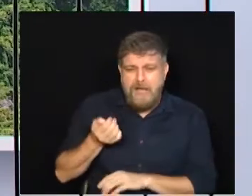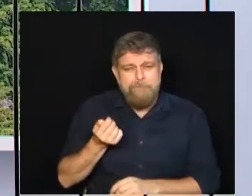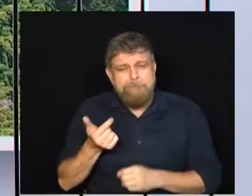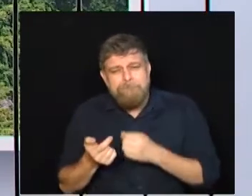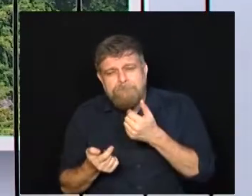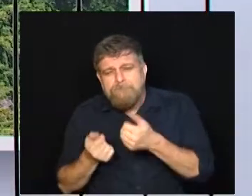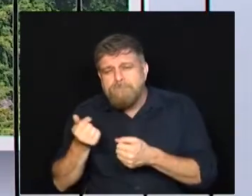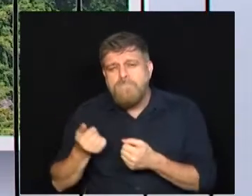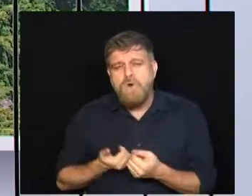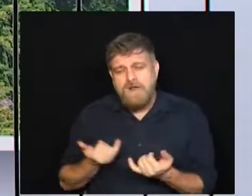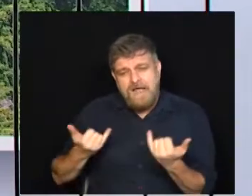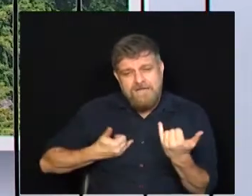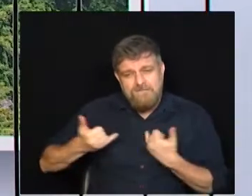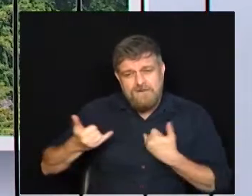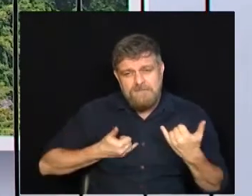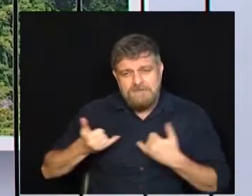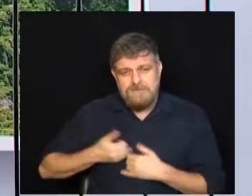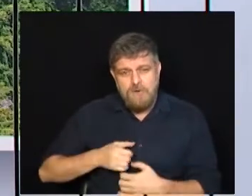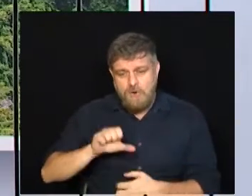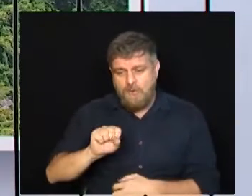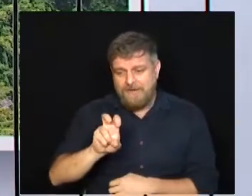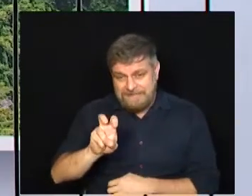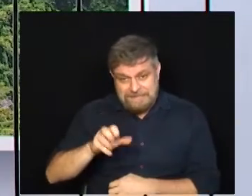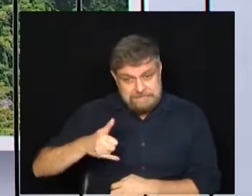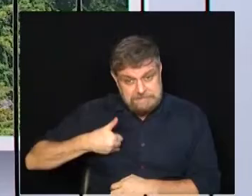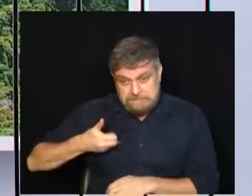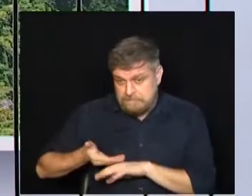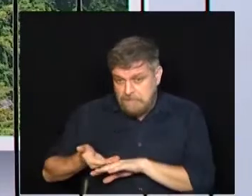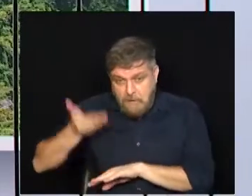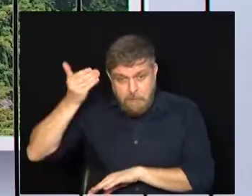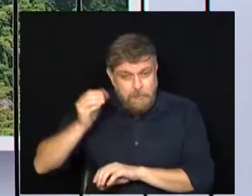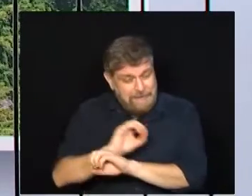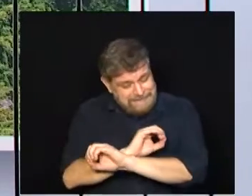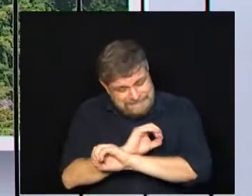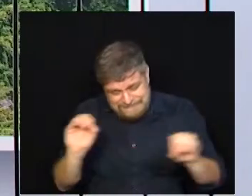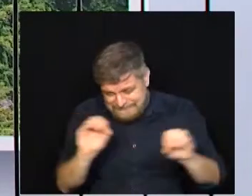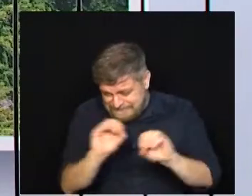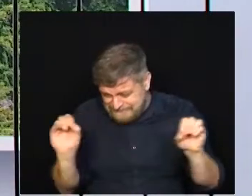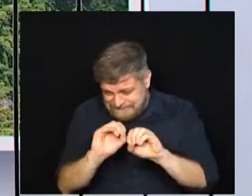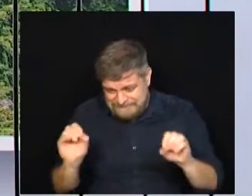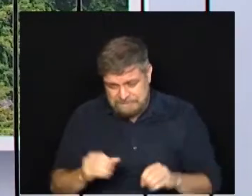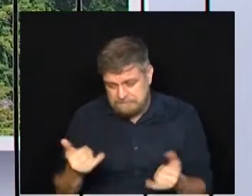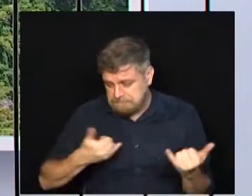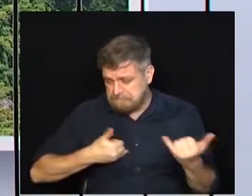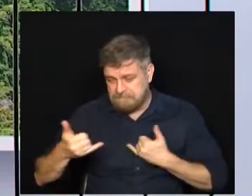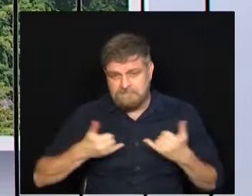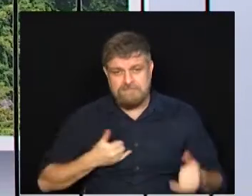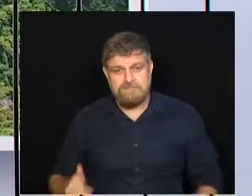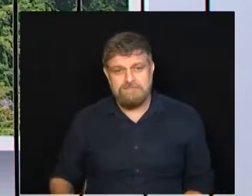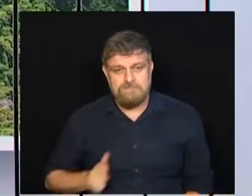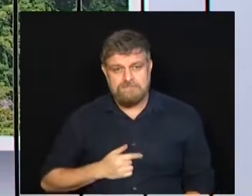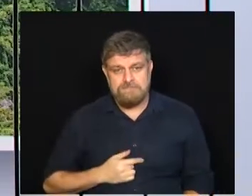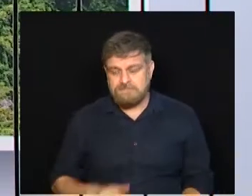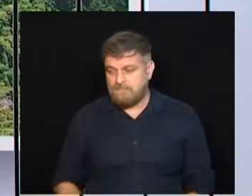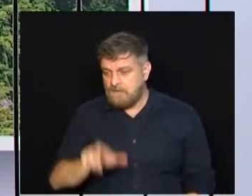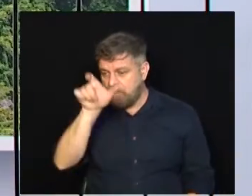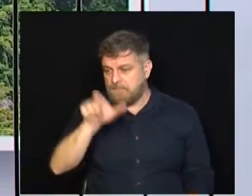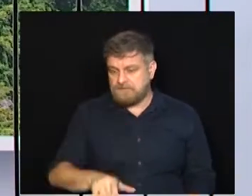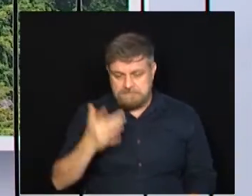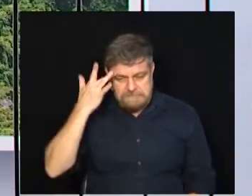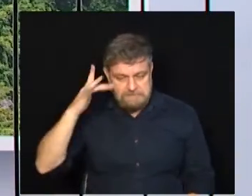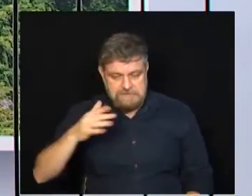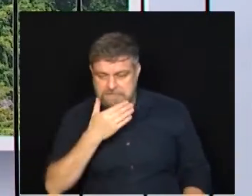dos mais velhos, que é acima de 85 anos, não tem dado nenhum. Quando a gente fala dos não binários, é uma